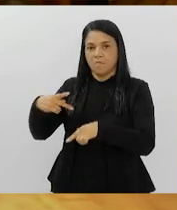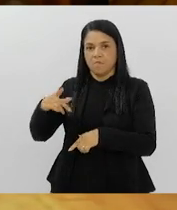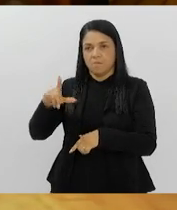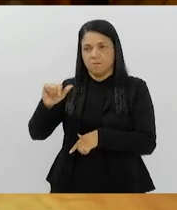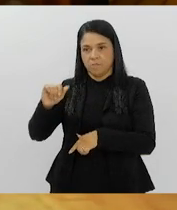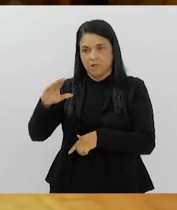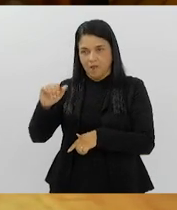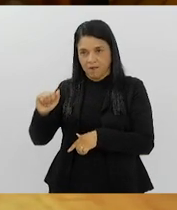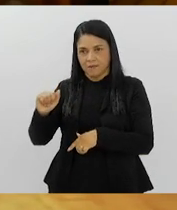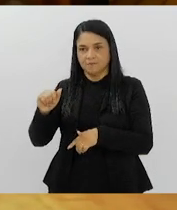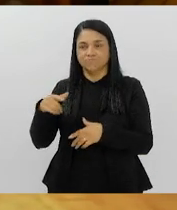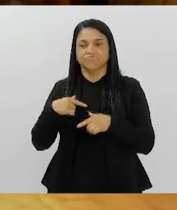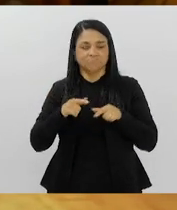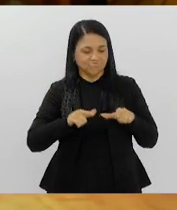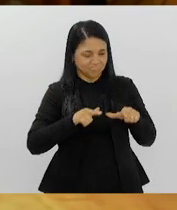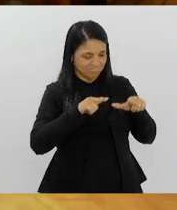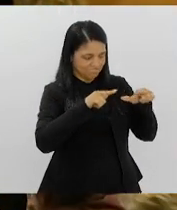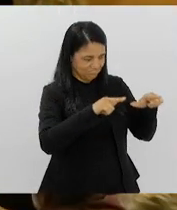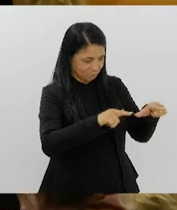recordação, né?